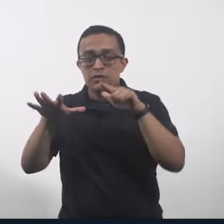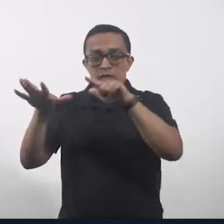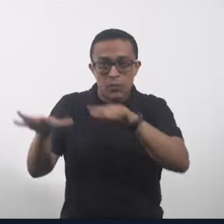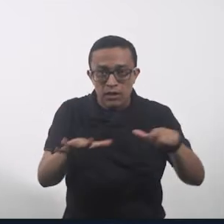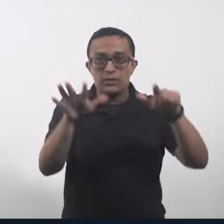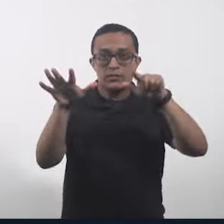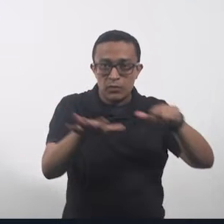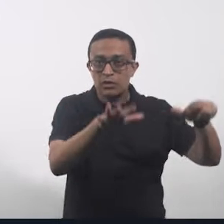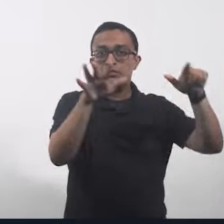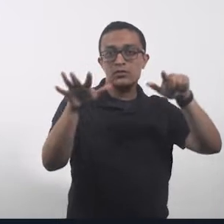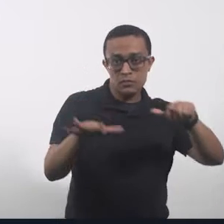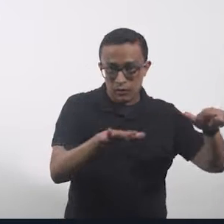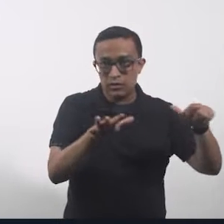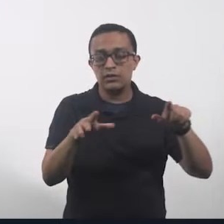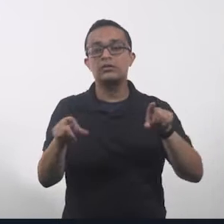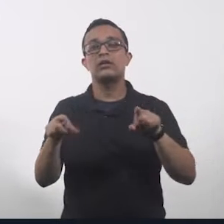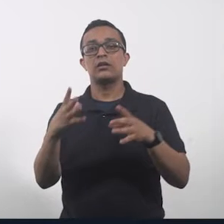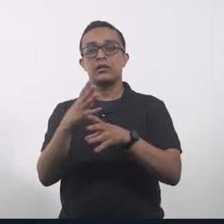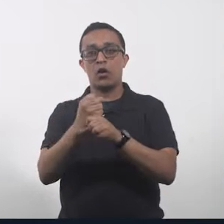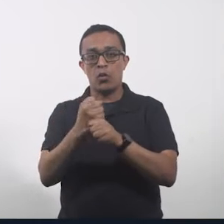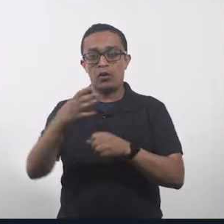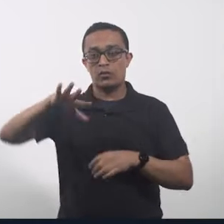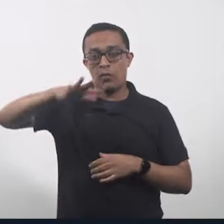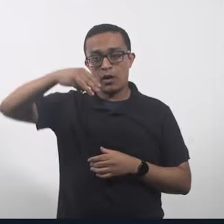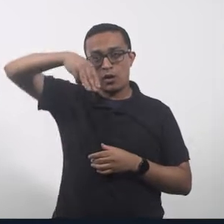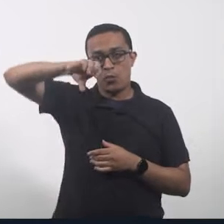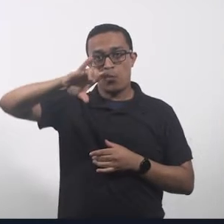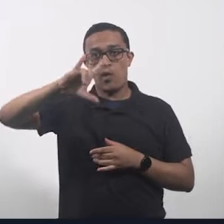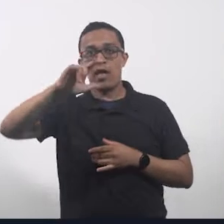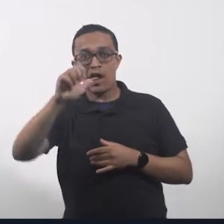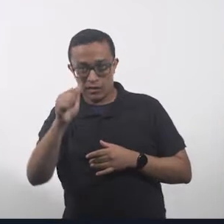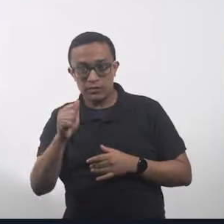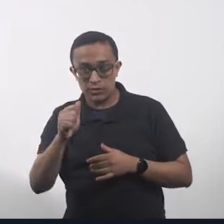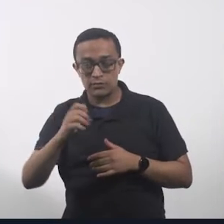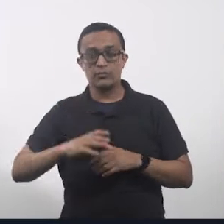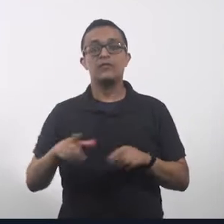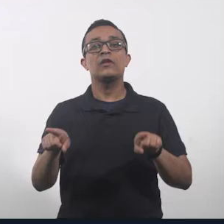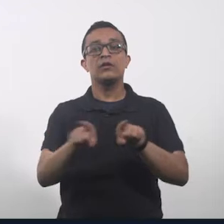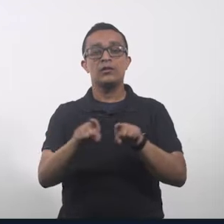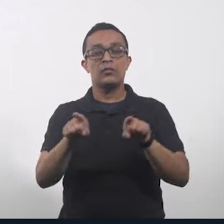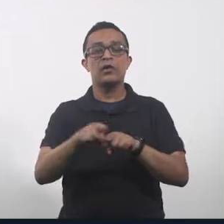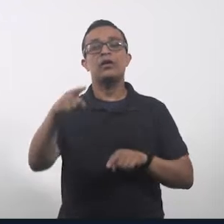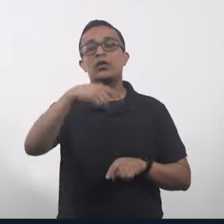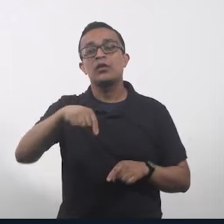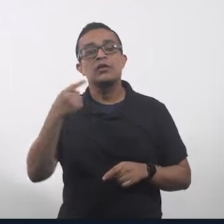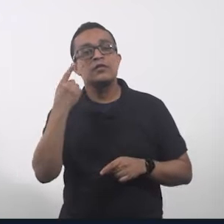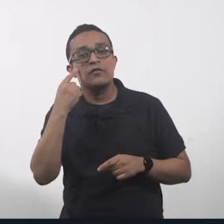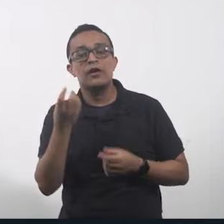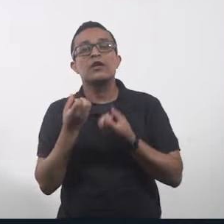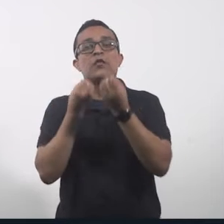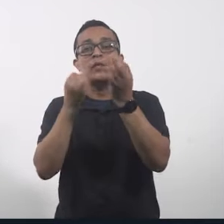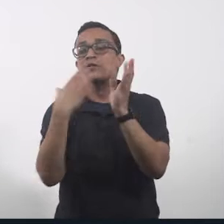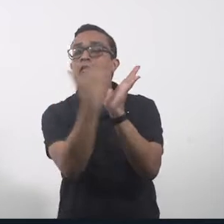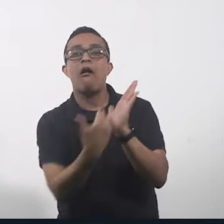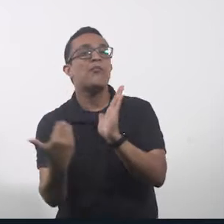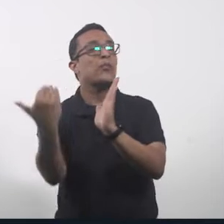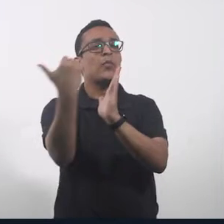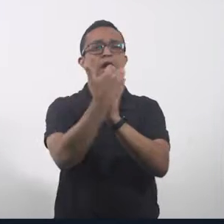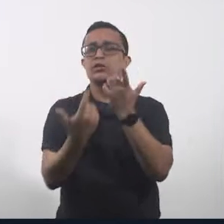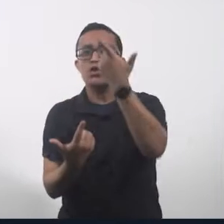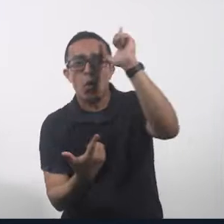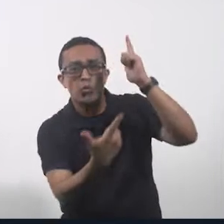então, a média das 2 semanas epidemiológicas anteriores. E nós podemos também utilizar informações adicionais e outras